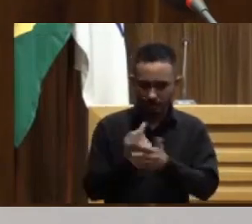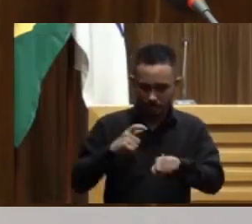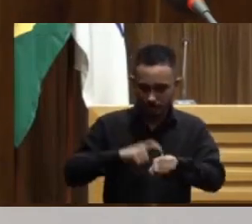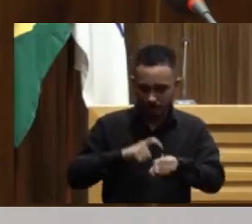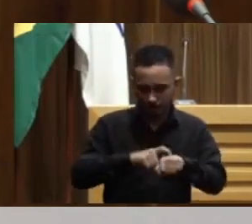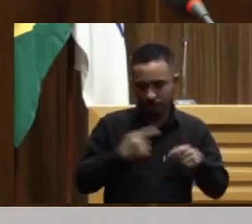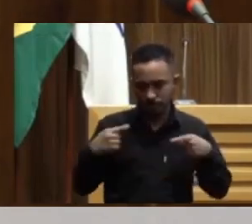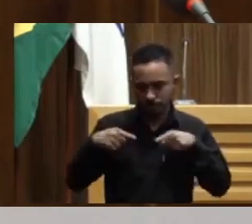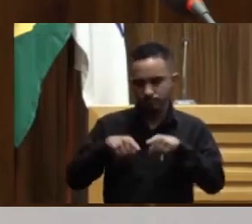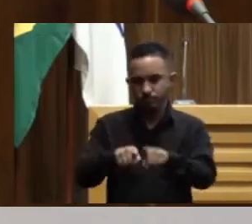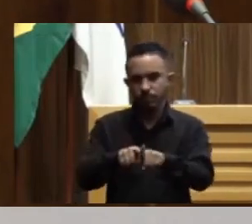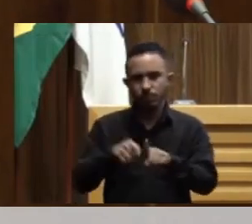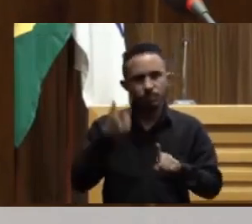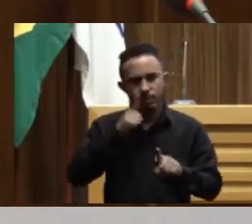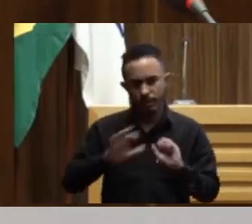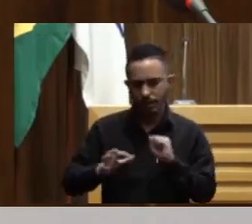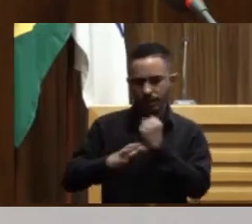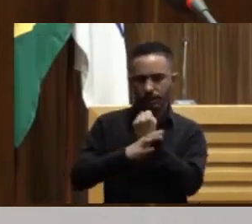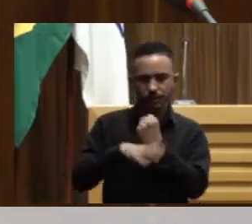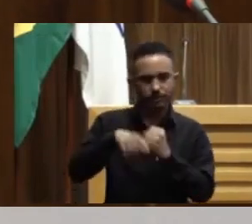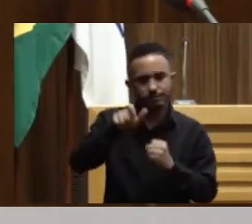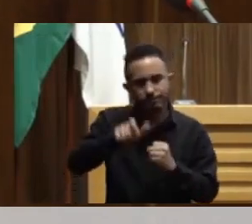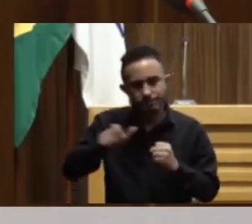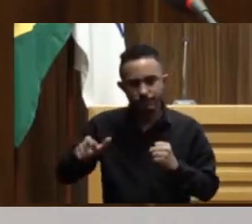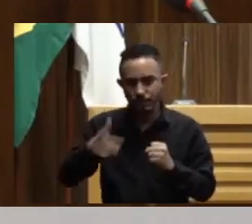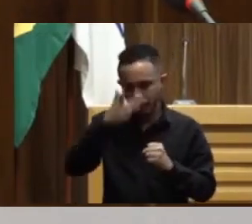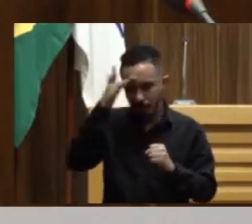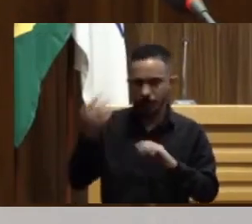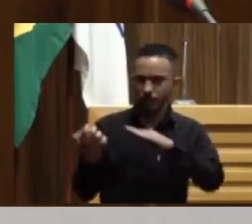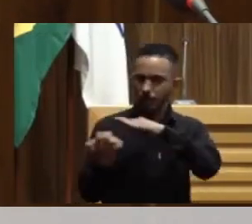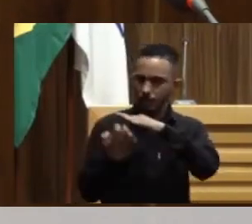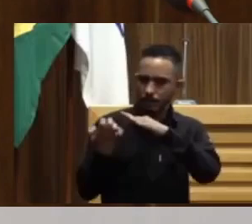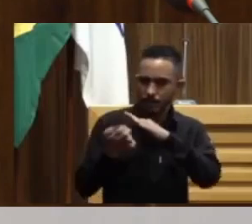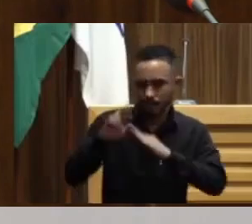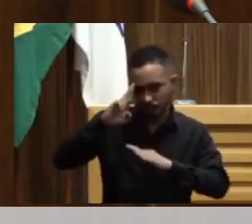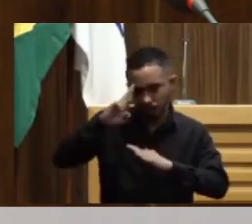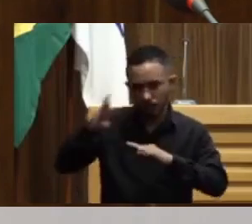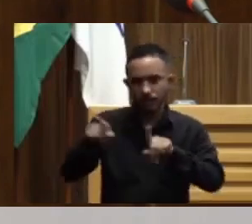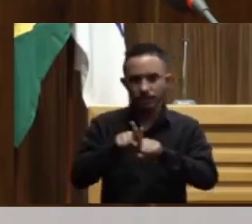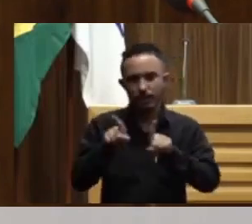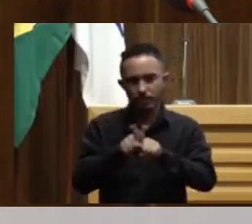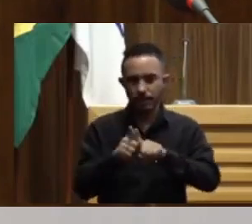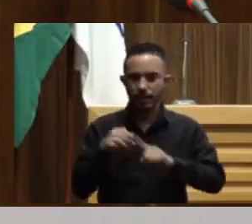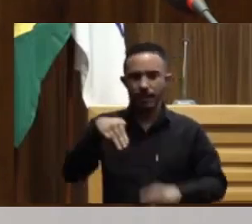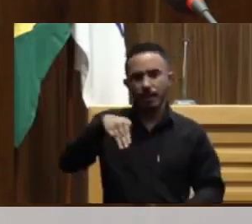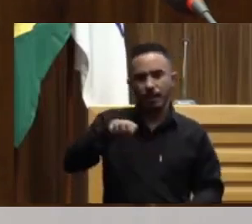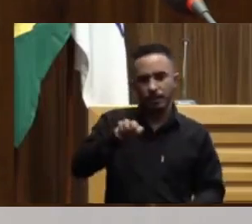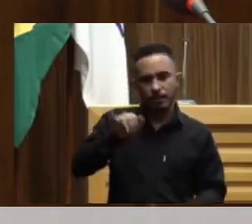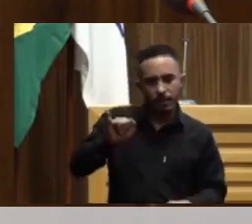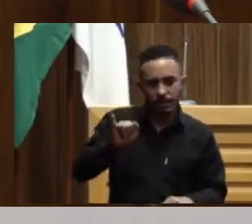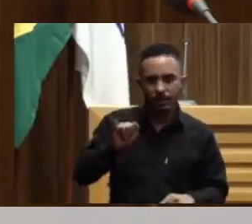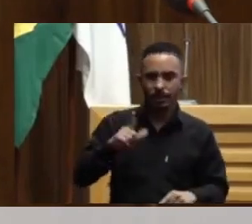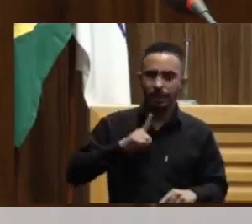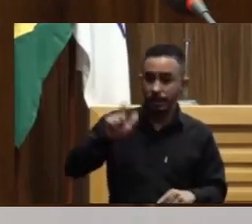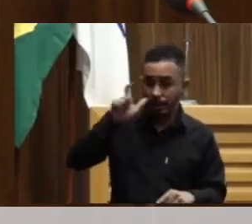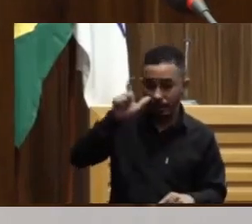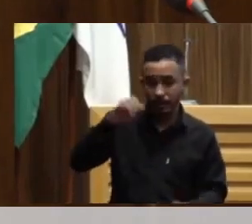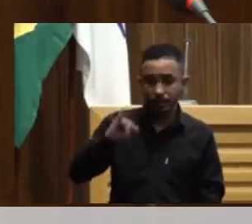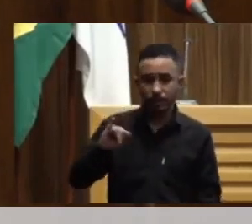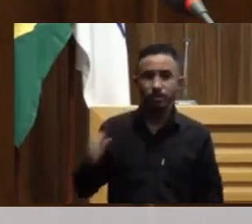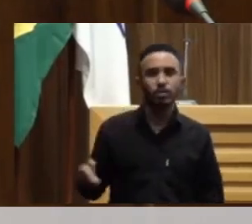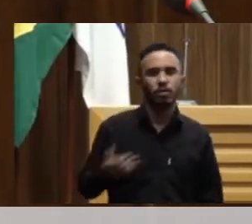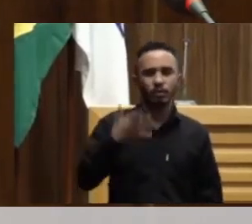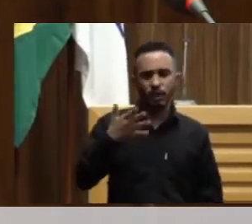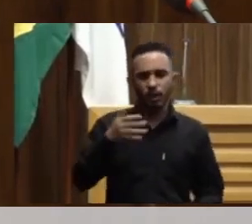gente garantir com que esses empresários, as empresas, o microempresário que tem interesse em inovar,